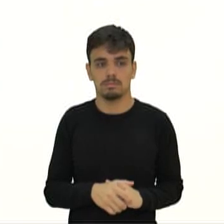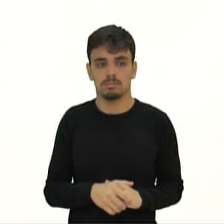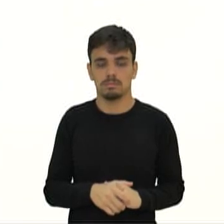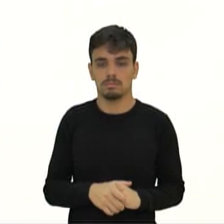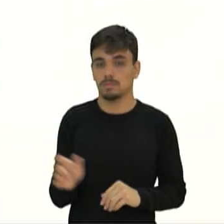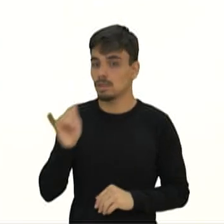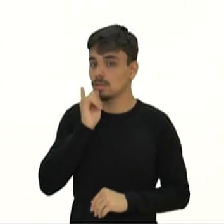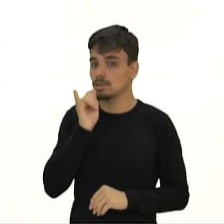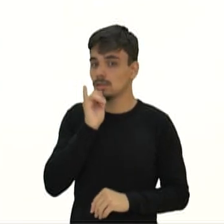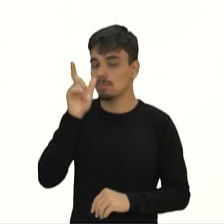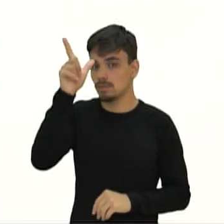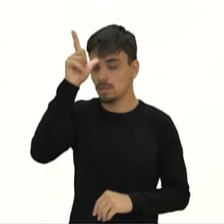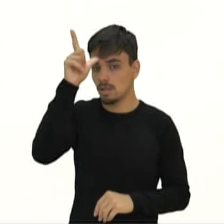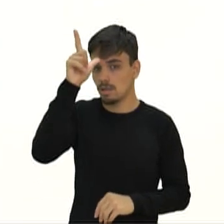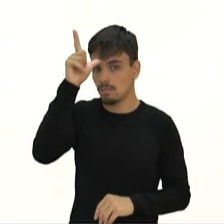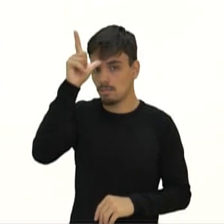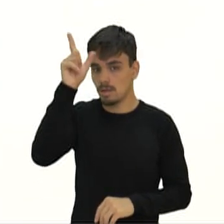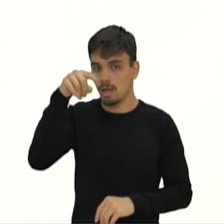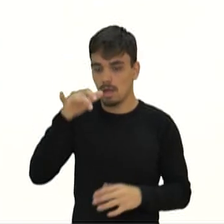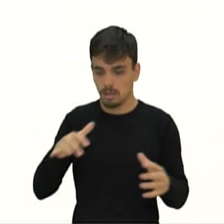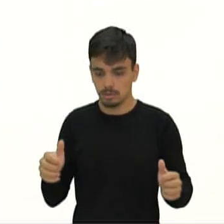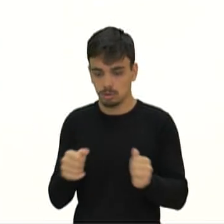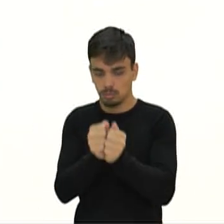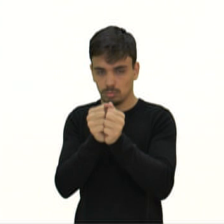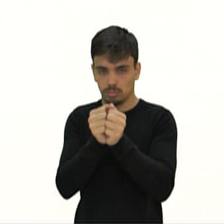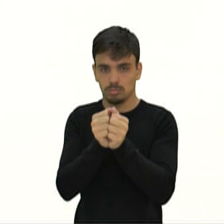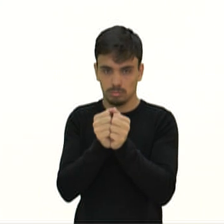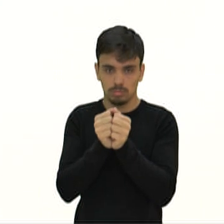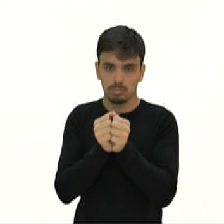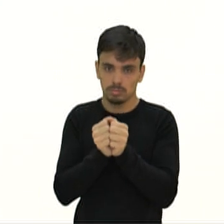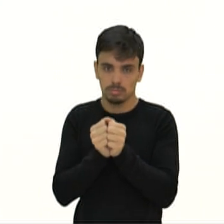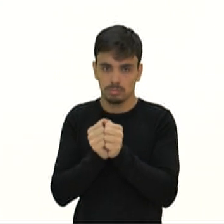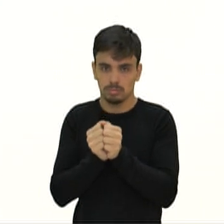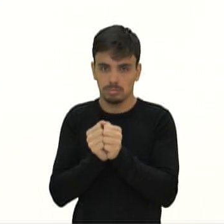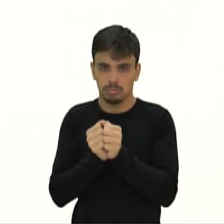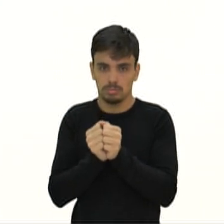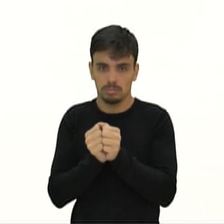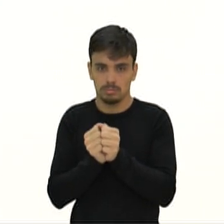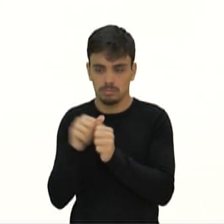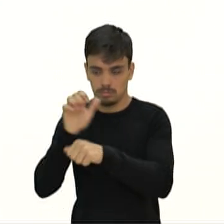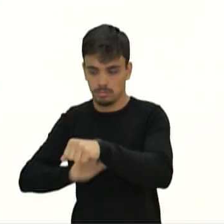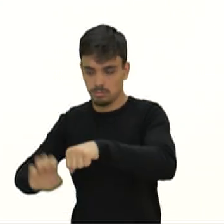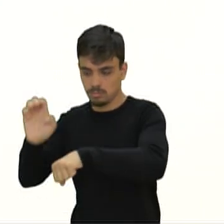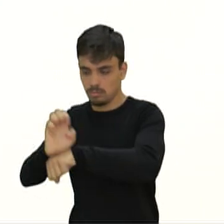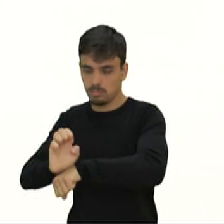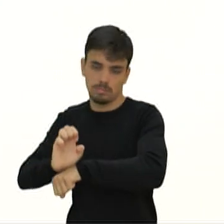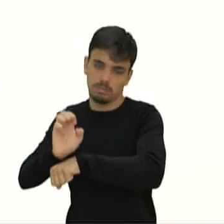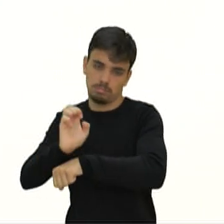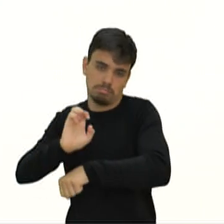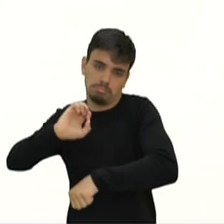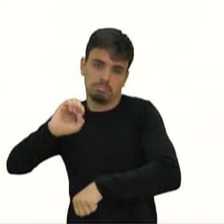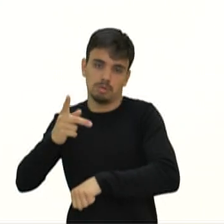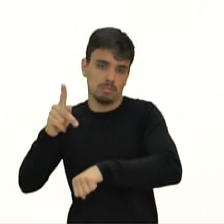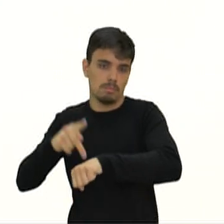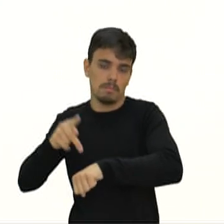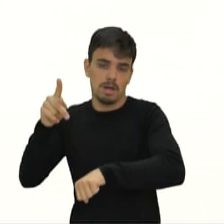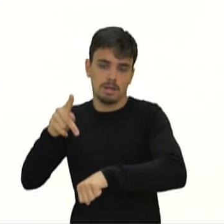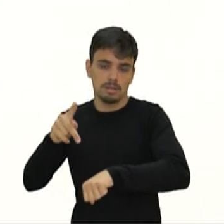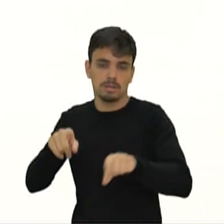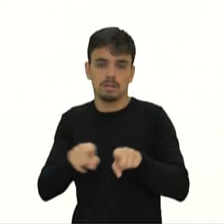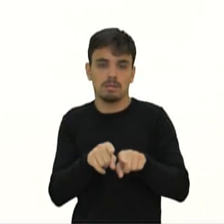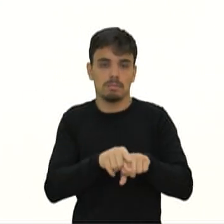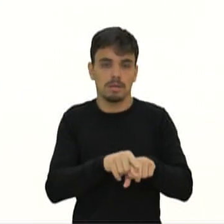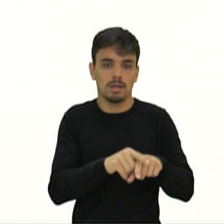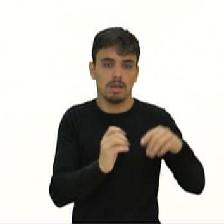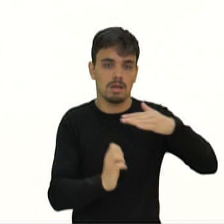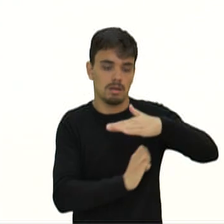que aconteceu foi uma parceria que eles acabaram fazendo entre o Estado, ou o país, vamos assim dizer, e uma